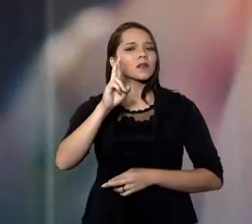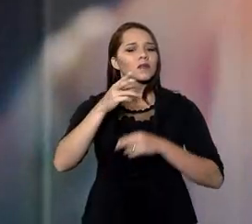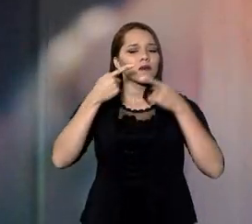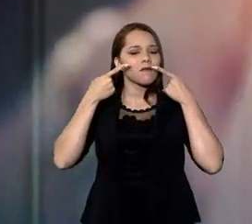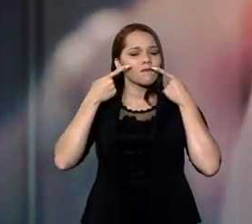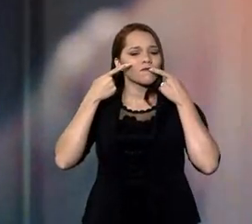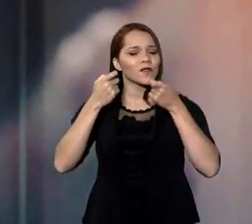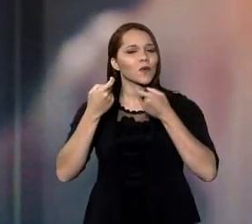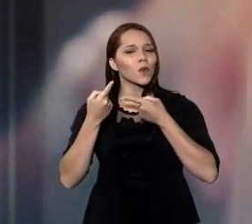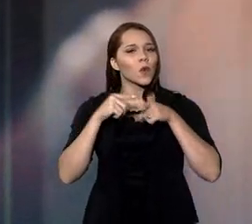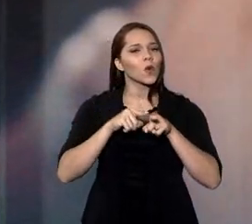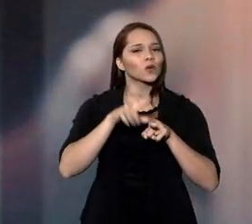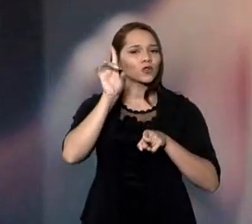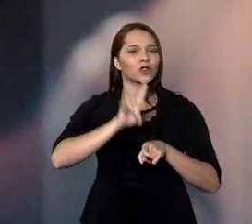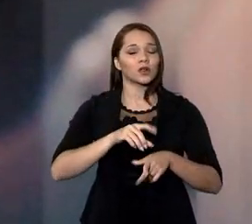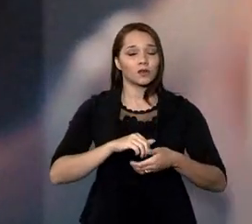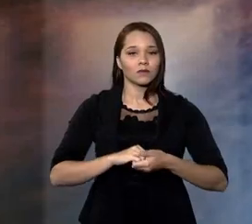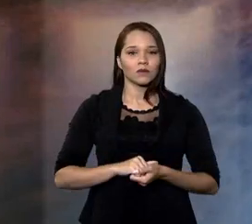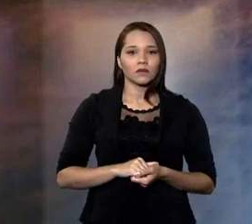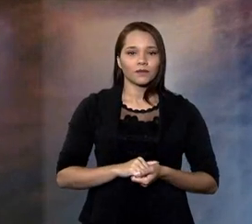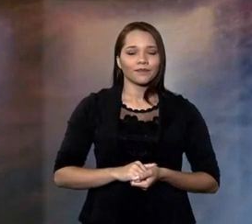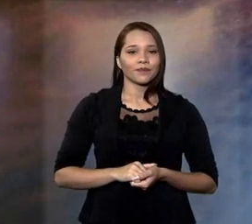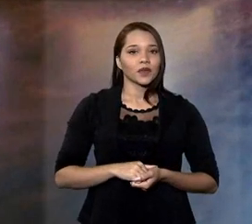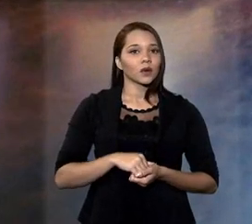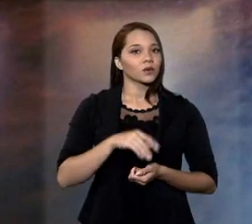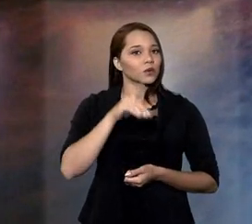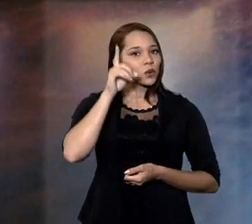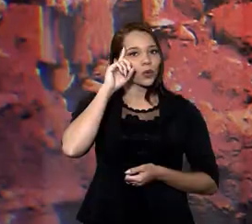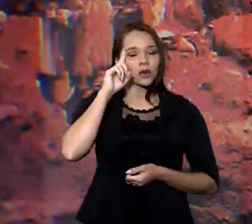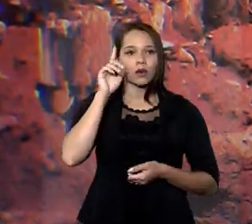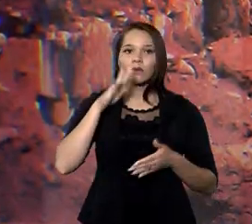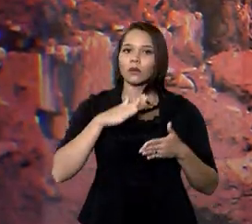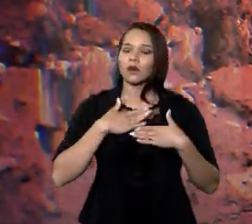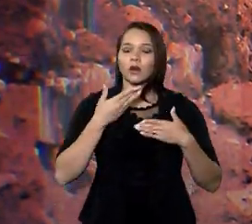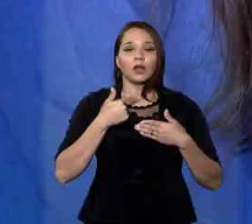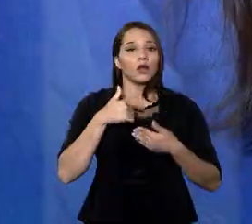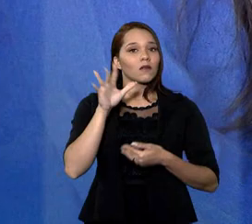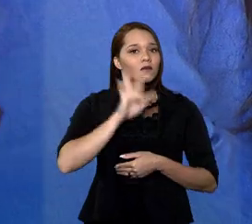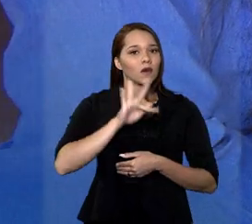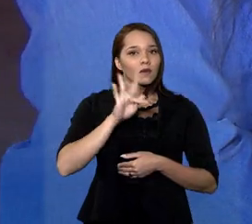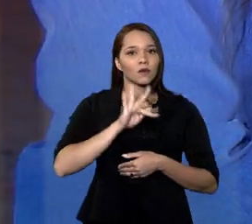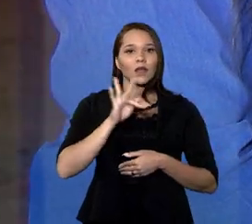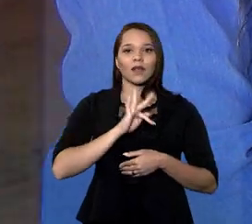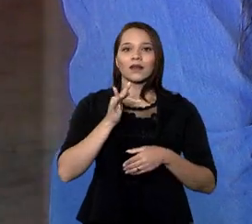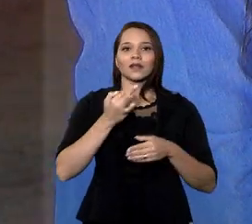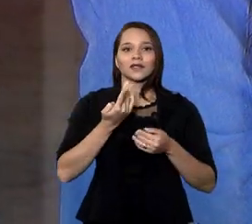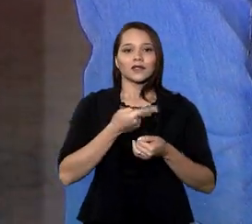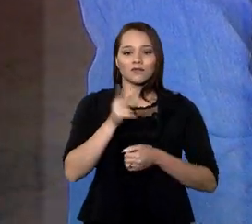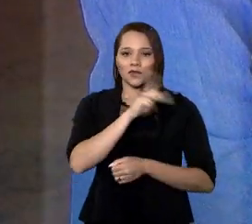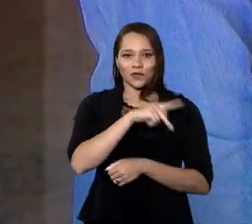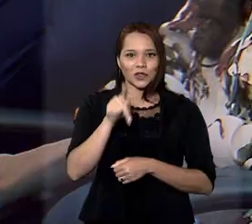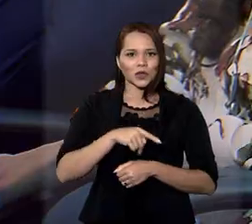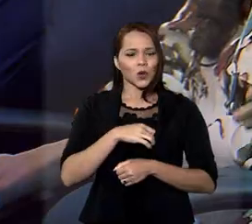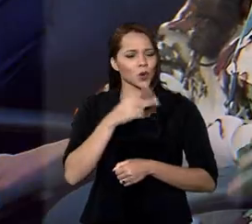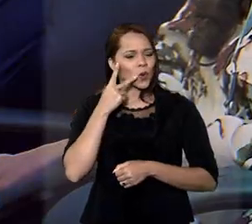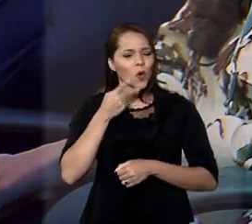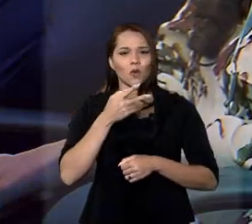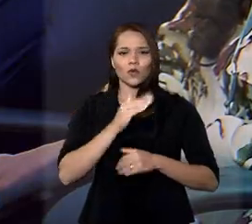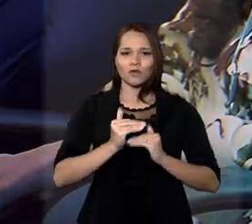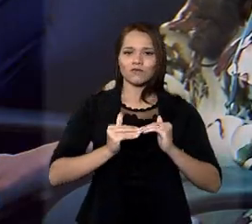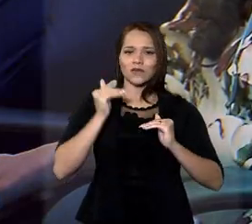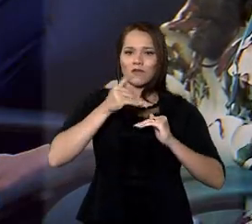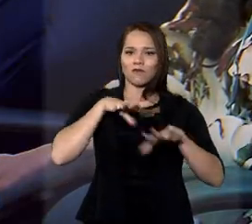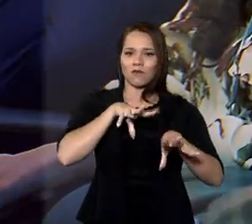e o me surpreendo a cada dia com professor universitário com a força com milho de formação